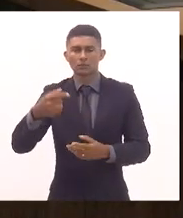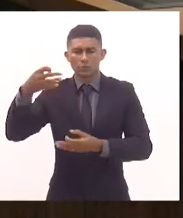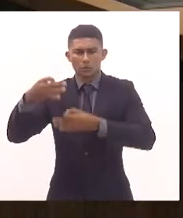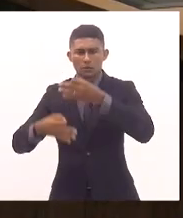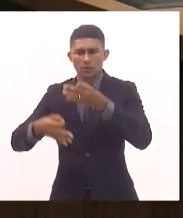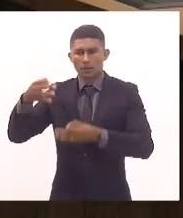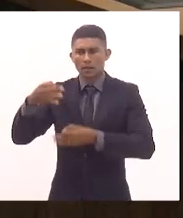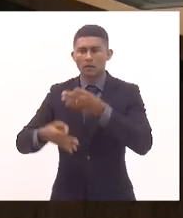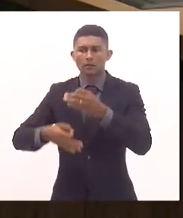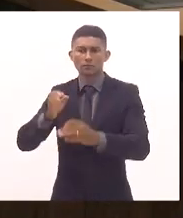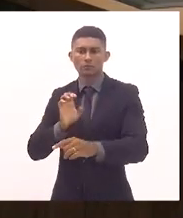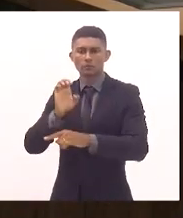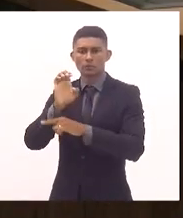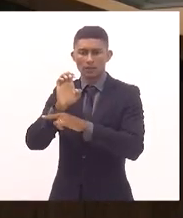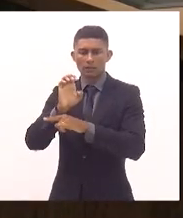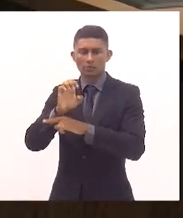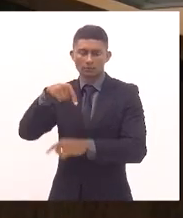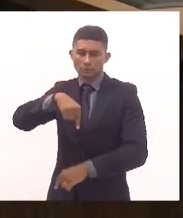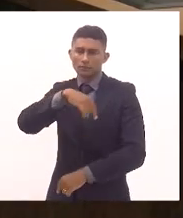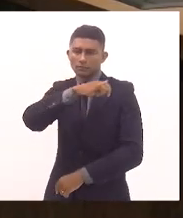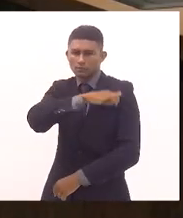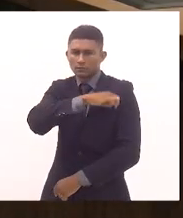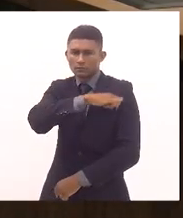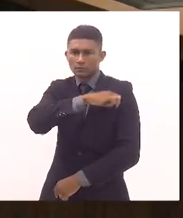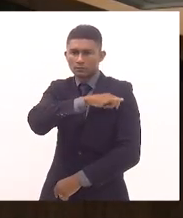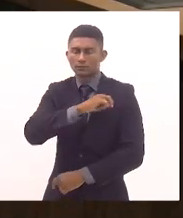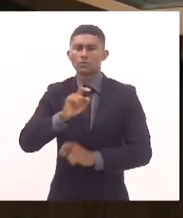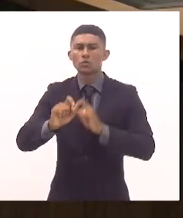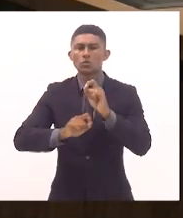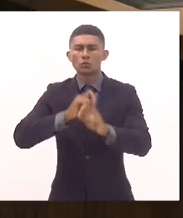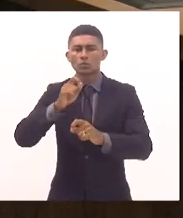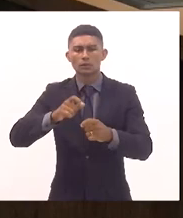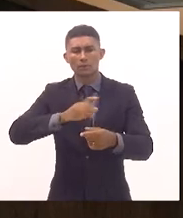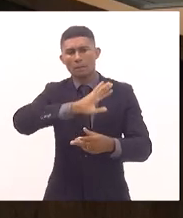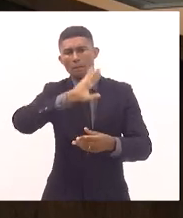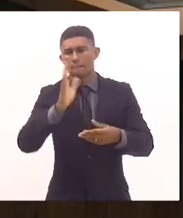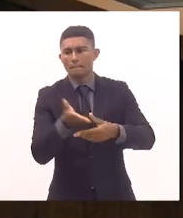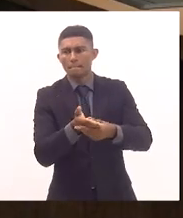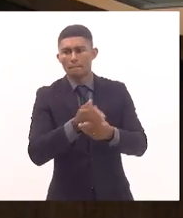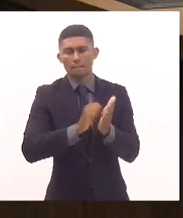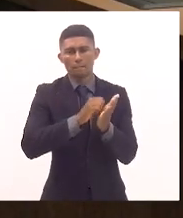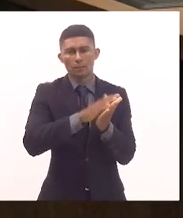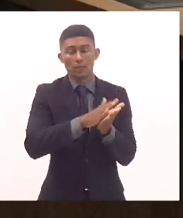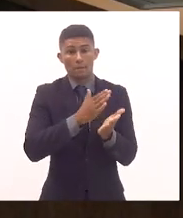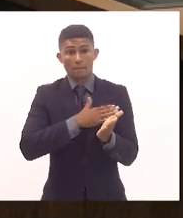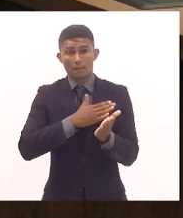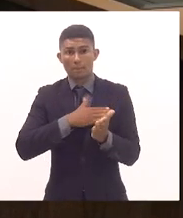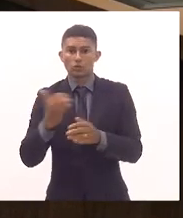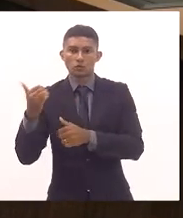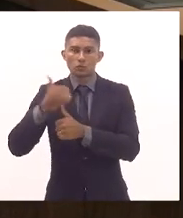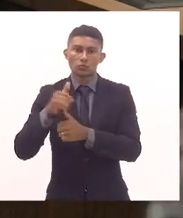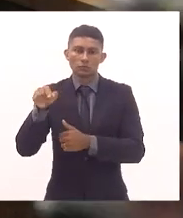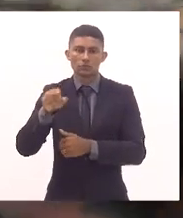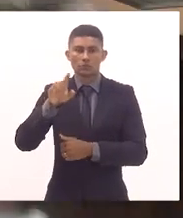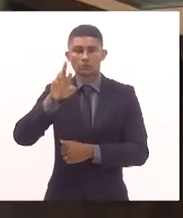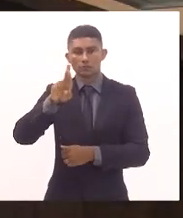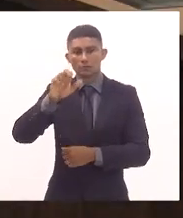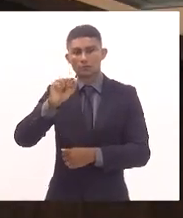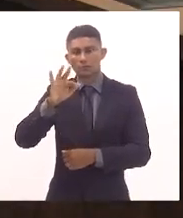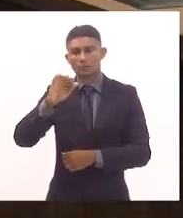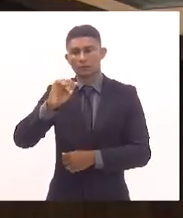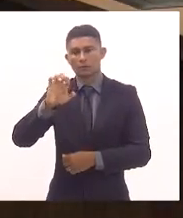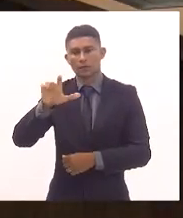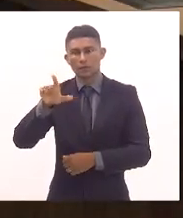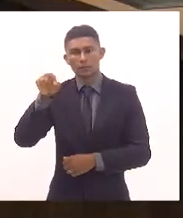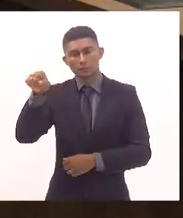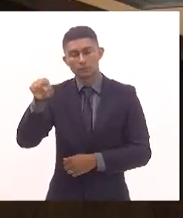do Estado do Rio de Janeiro, num processo protocolado pelo meu suplente, senhor Rafael, Aristeu